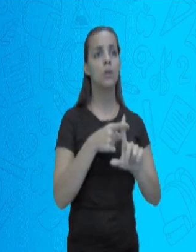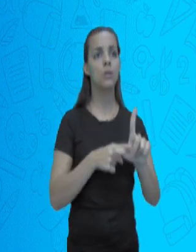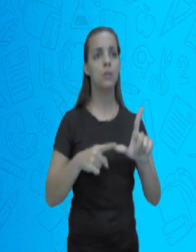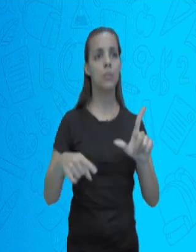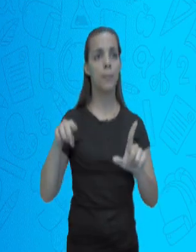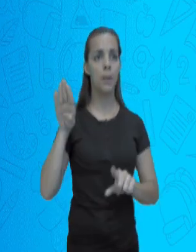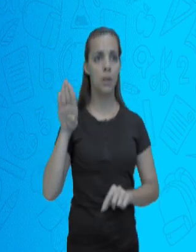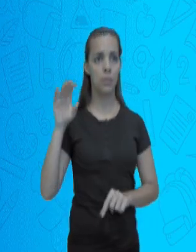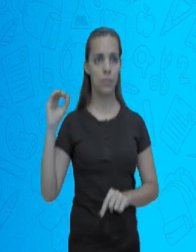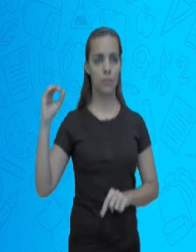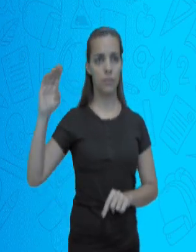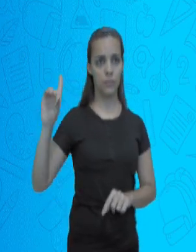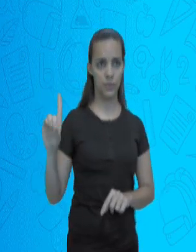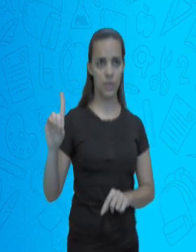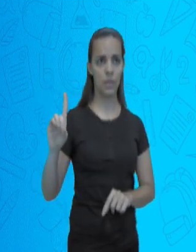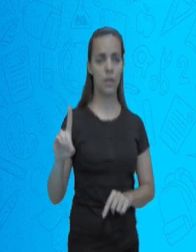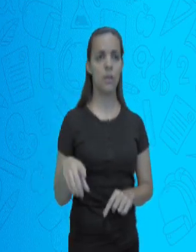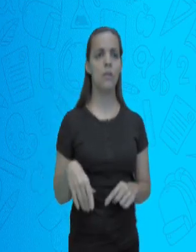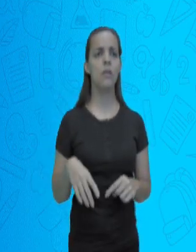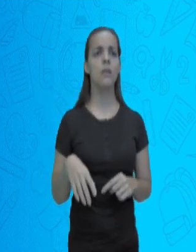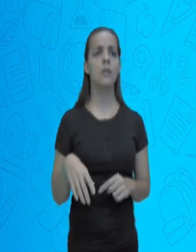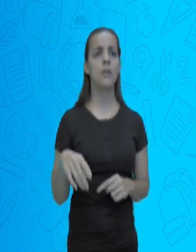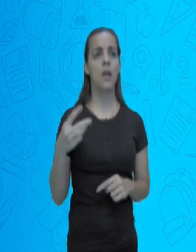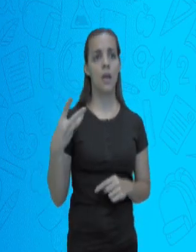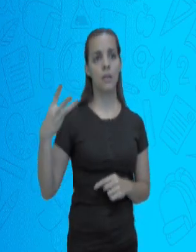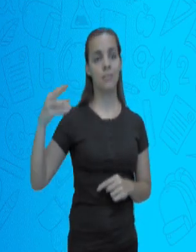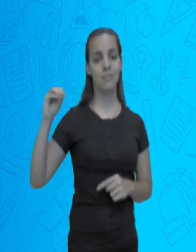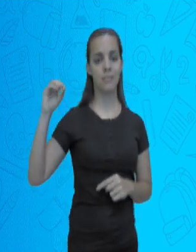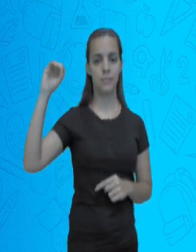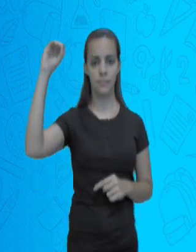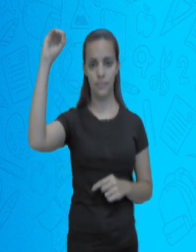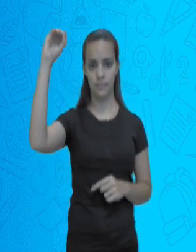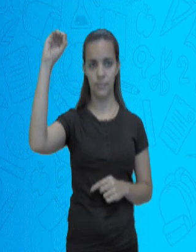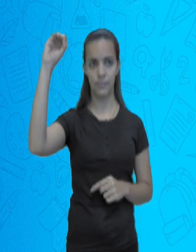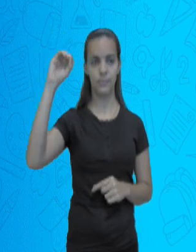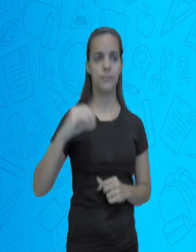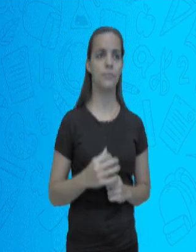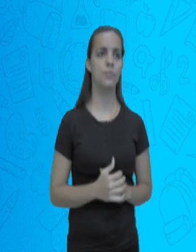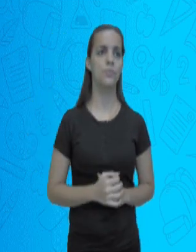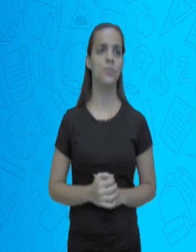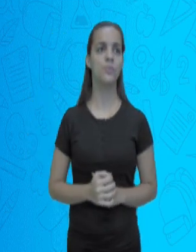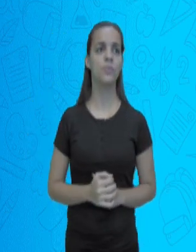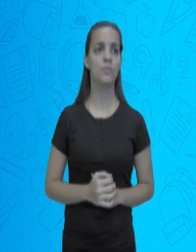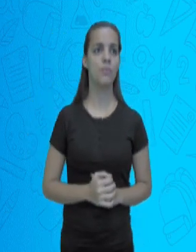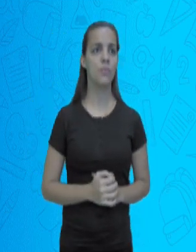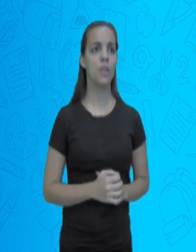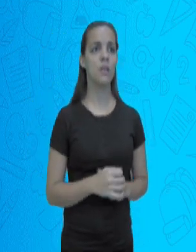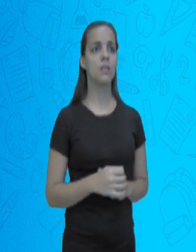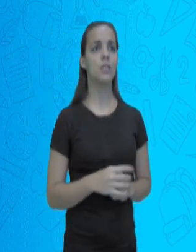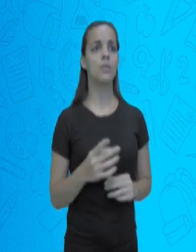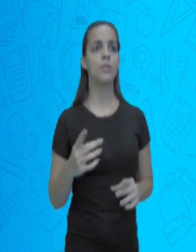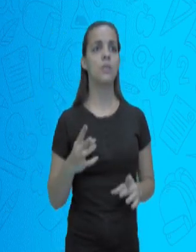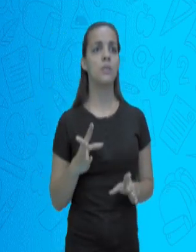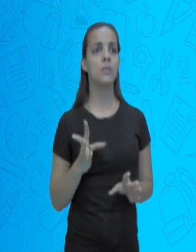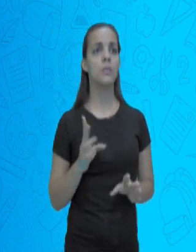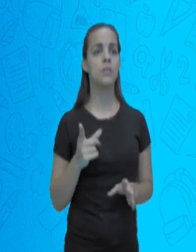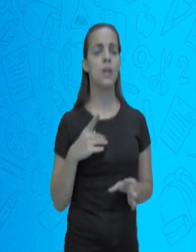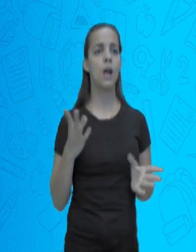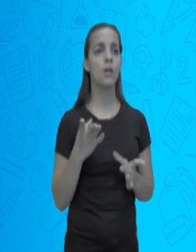o ângulo BOD foi dada a medida, que é 30 graus. Falta encontrar a medida do